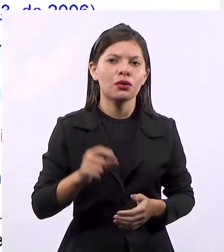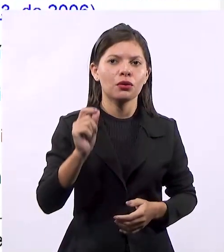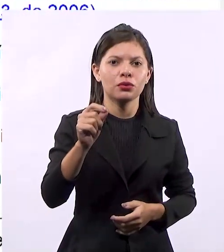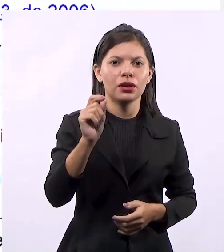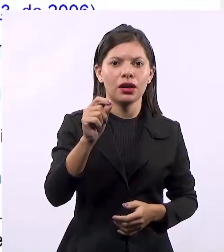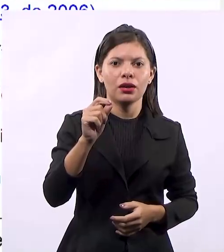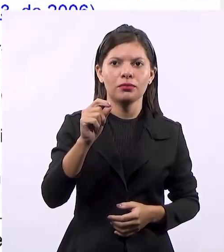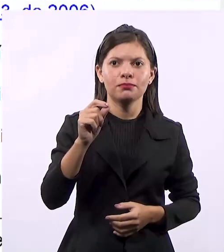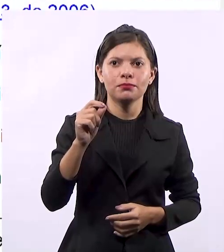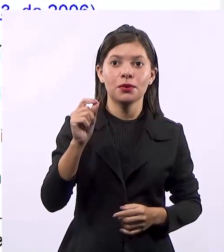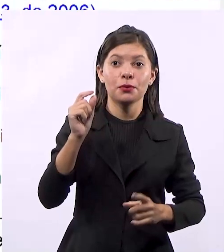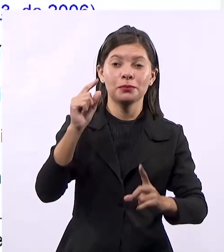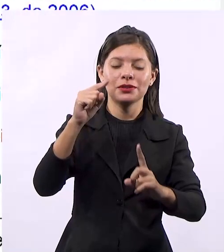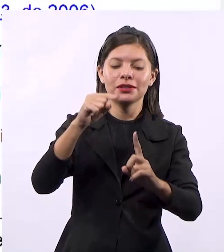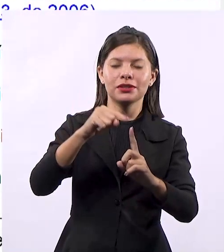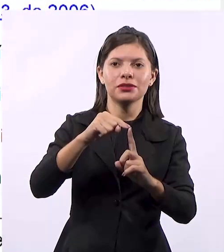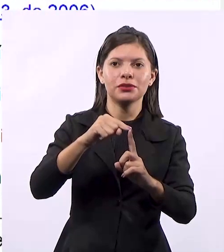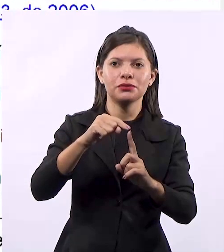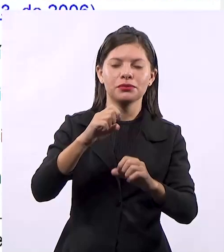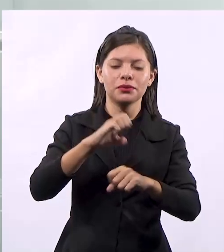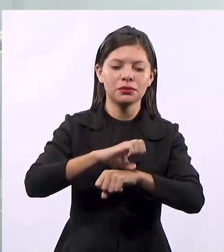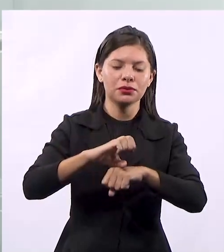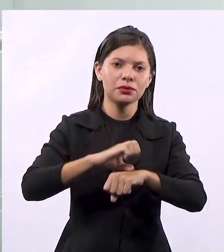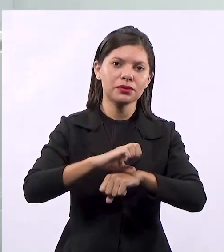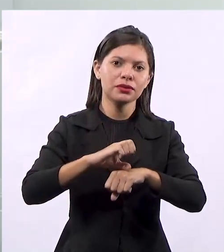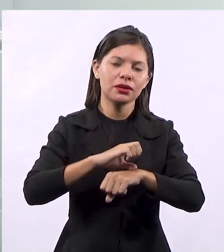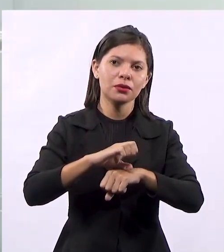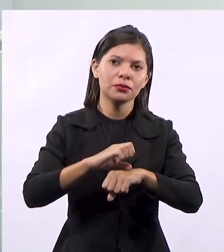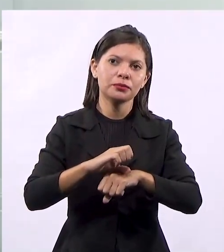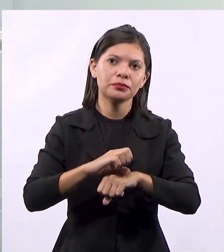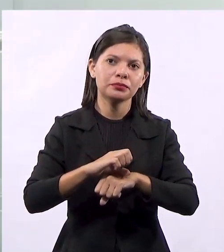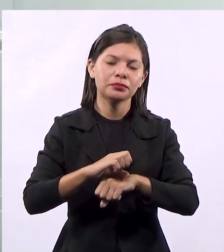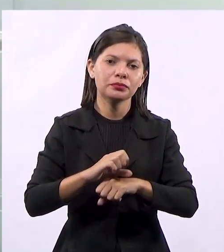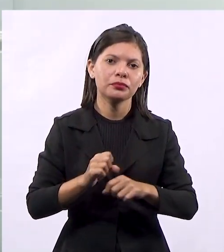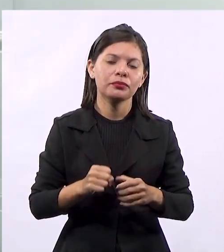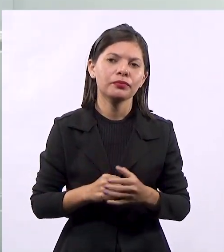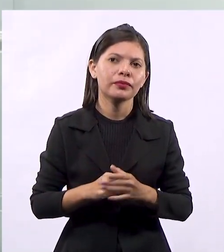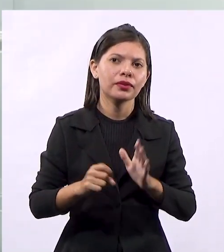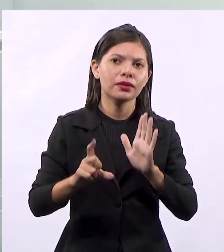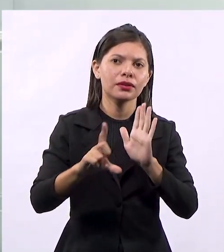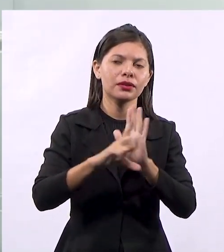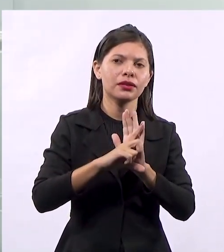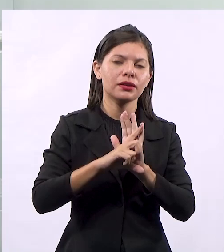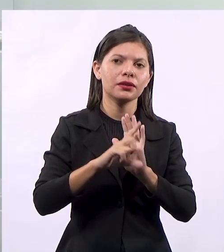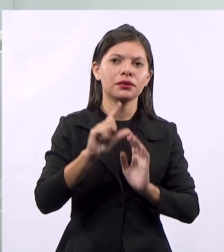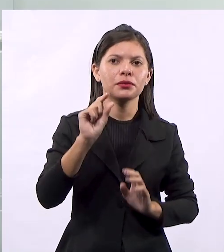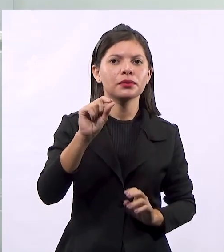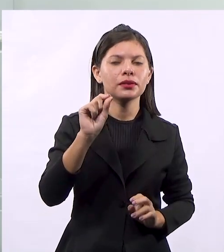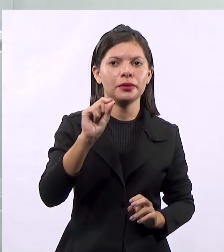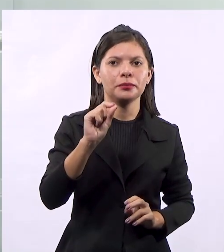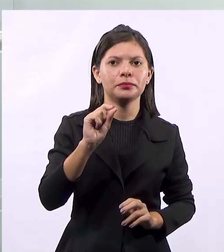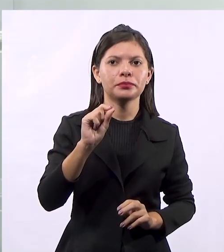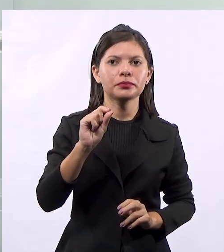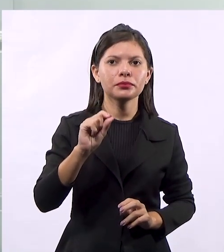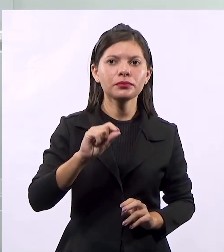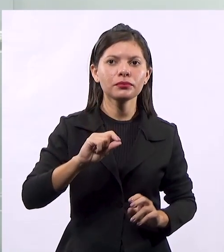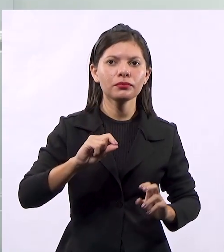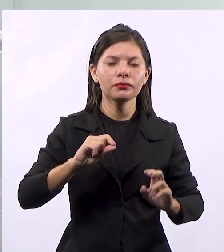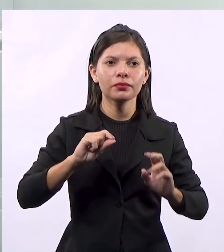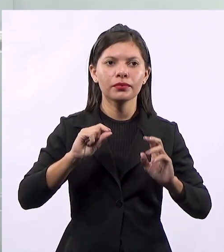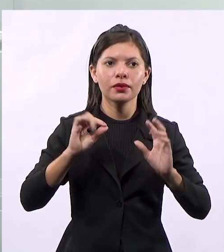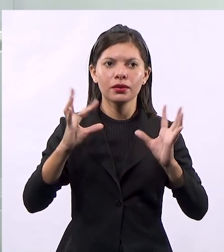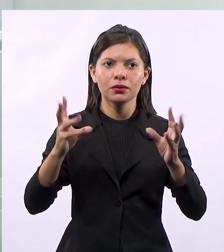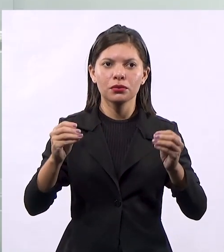lei federal. Portanto, enquanto lei federal é uma lei direta e saída da Constituição